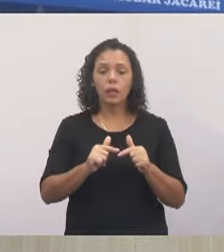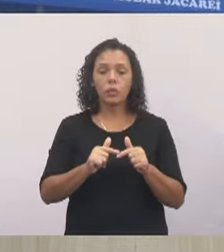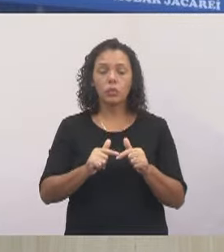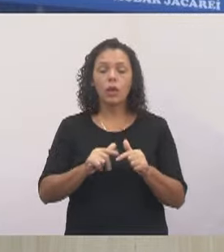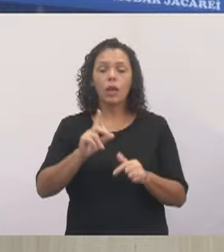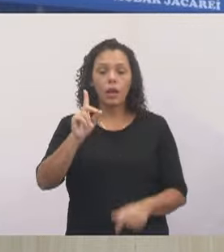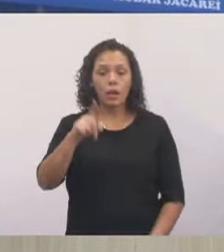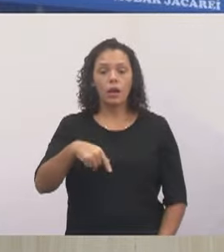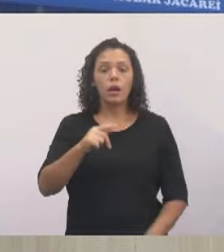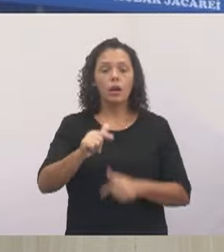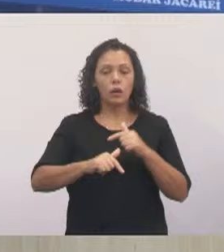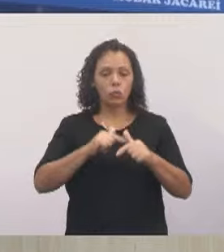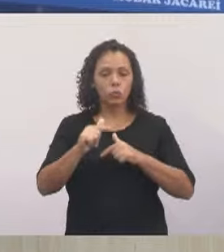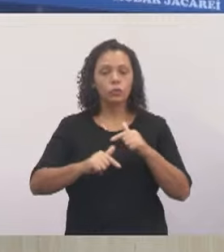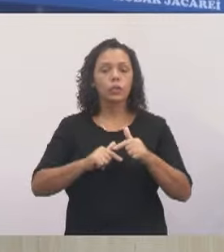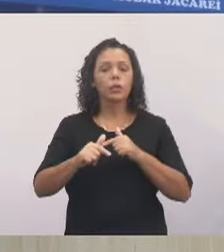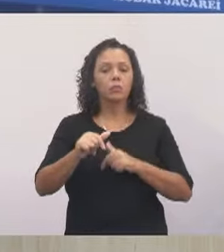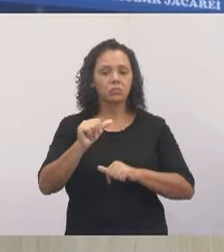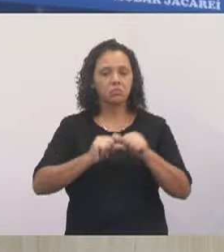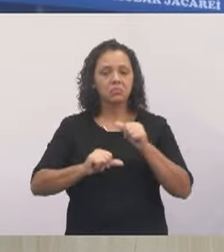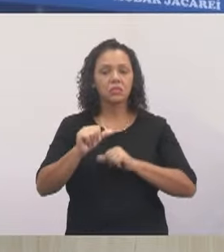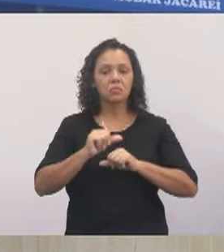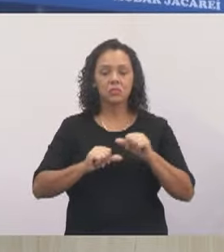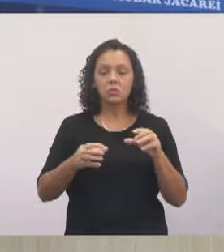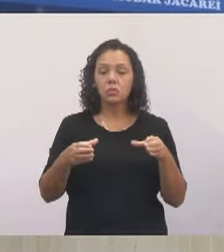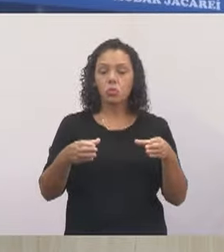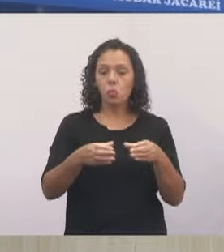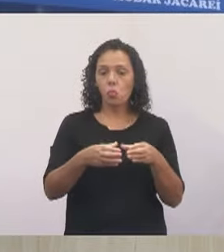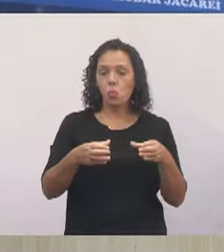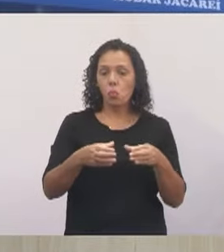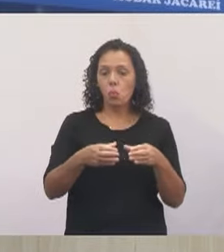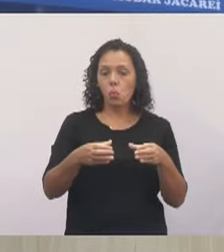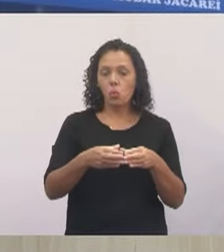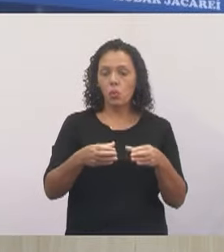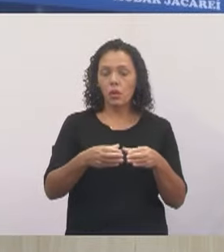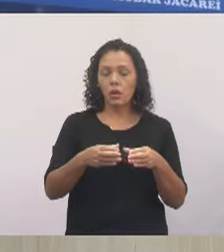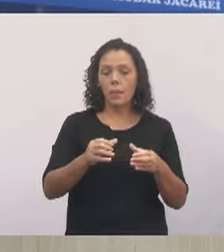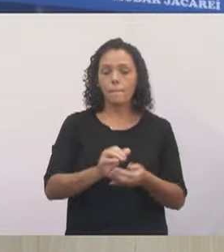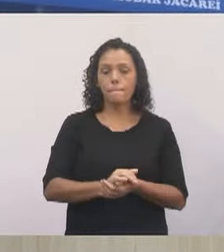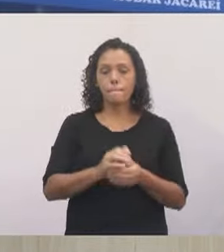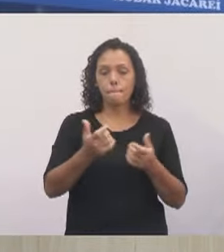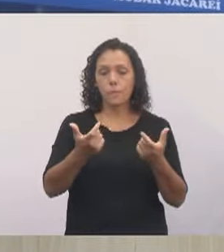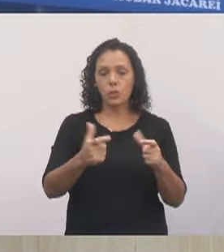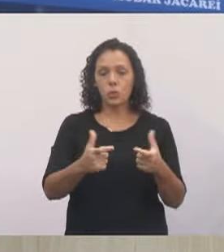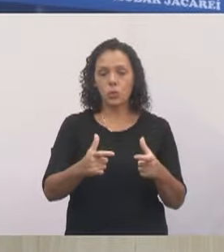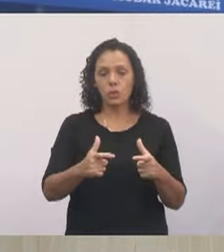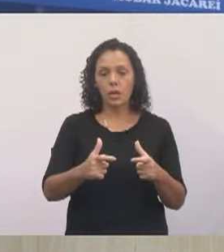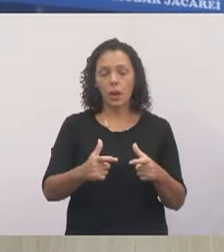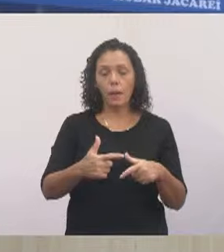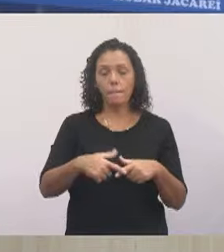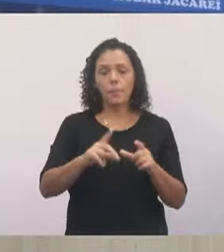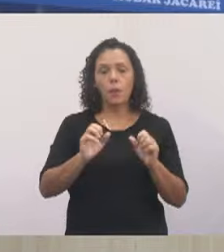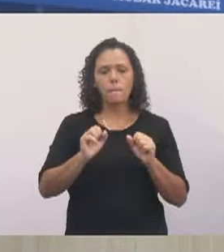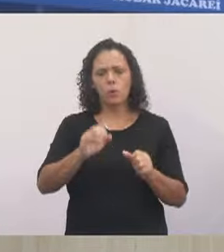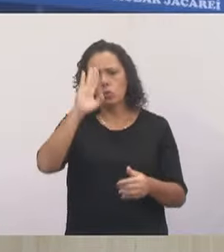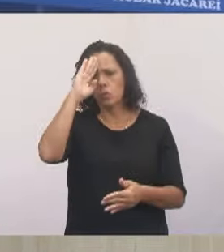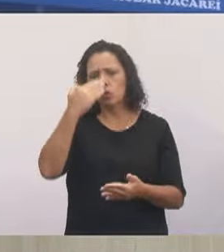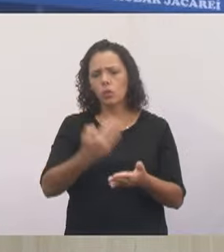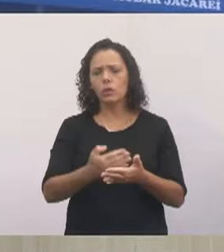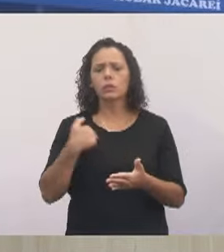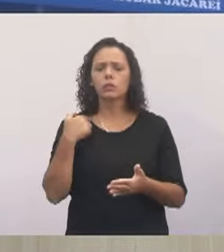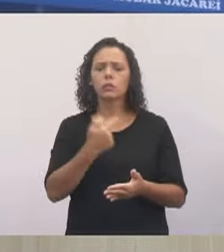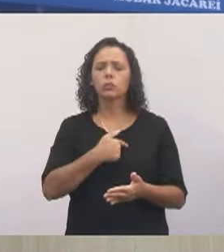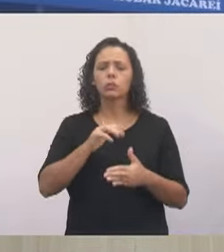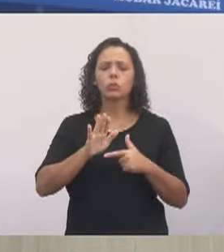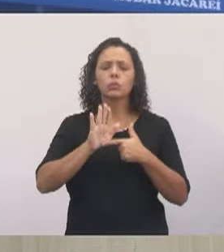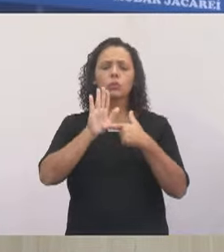está mudando a cara do Ponte Preta. Tá bom? Mas conte conosco, pode contar conosco.